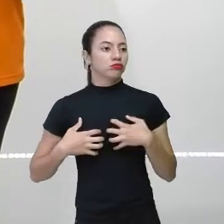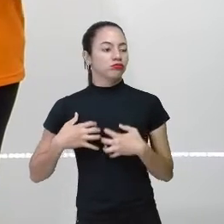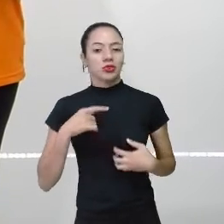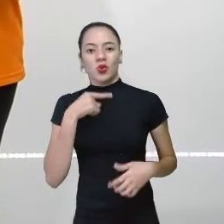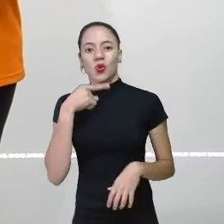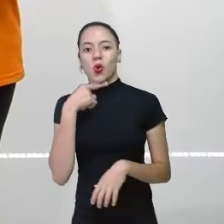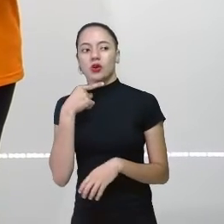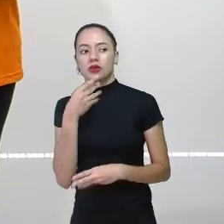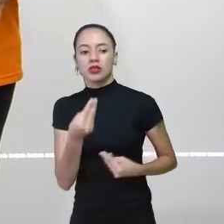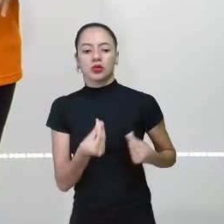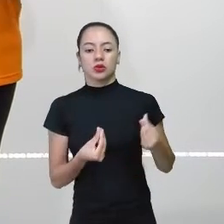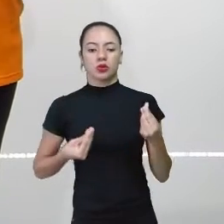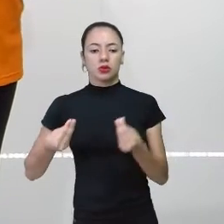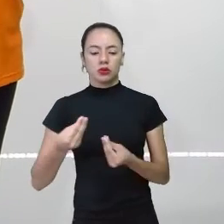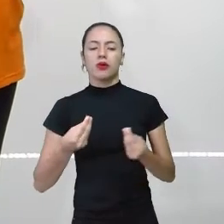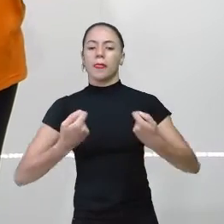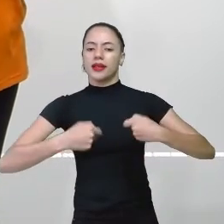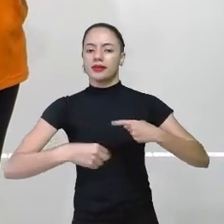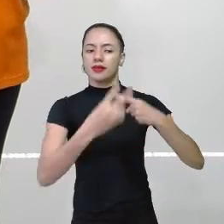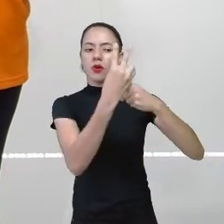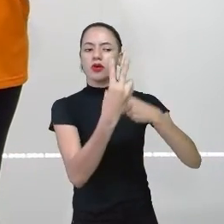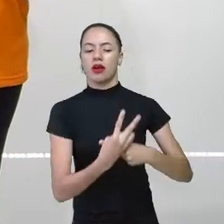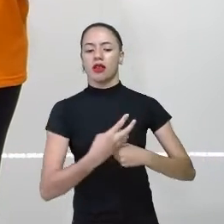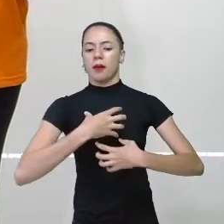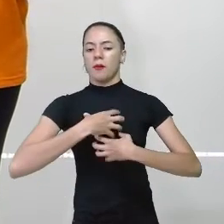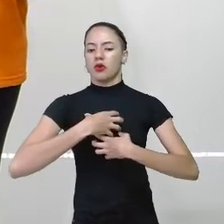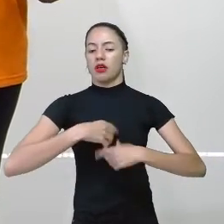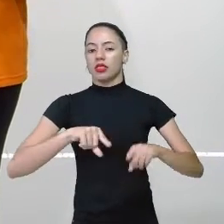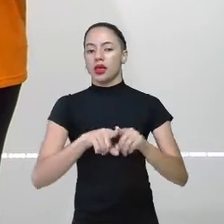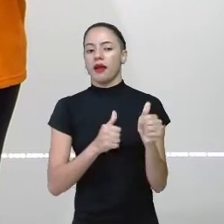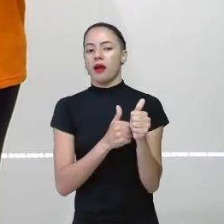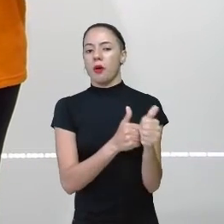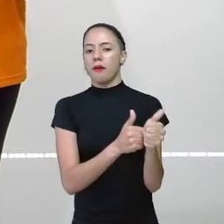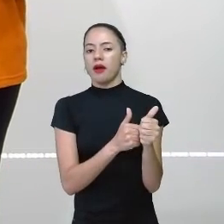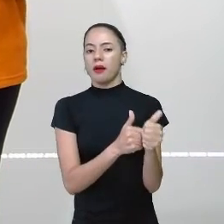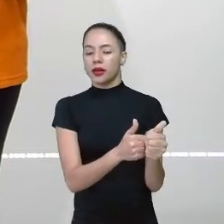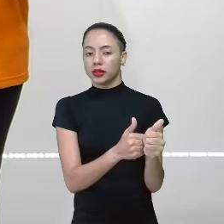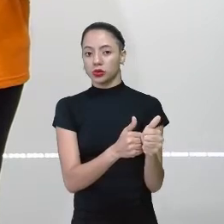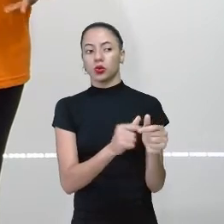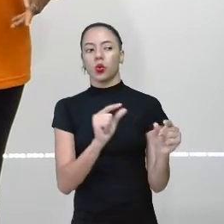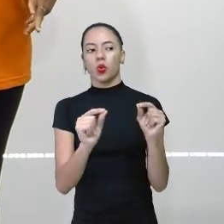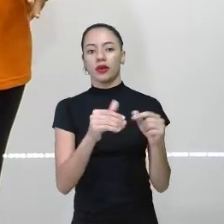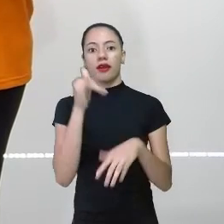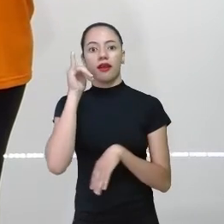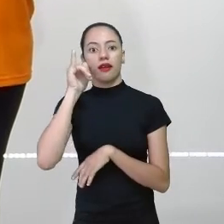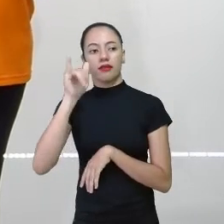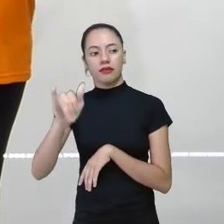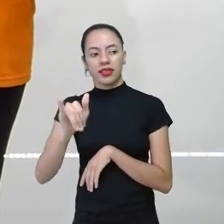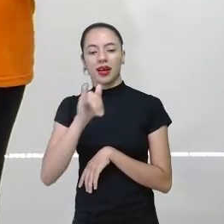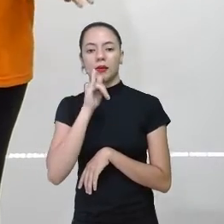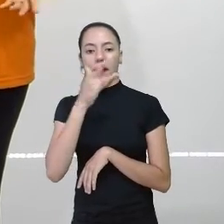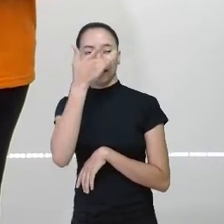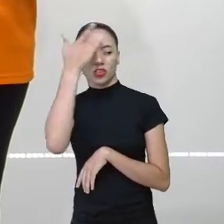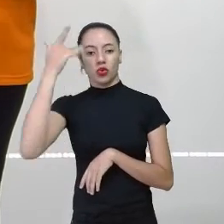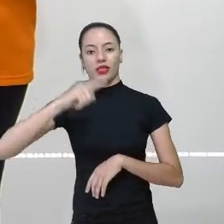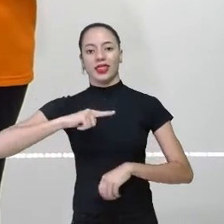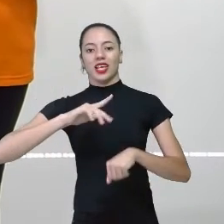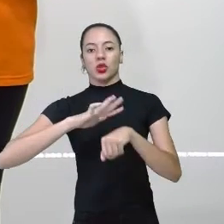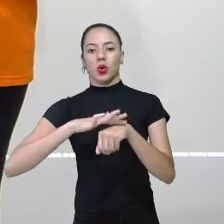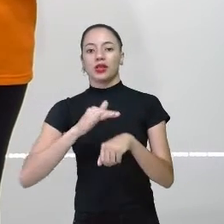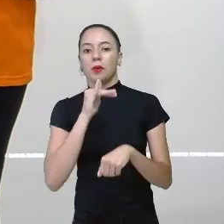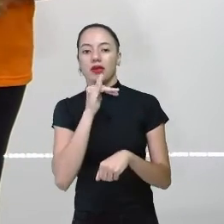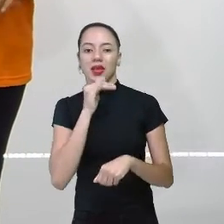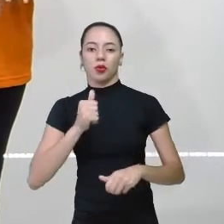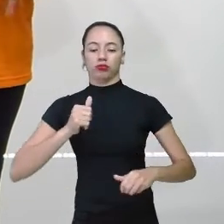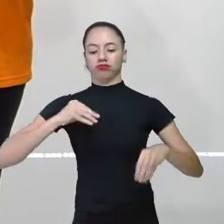esses cuidados emocionais, ter esse acompanhamento, pode-se até evitar da pessoa descambar em uma doença como depressão, gente.